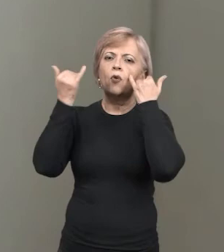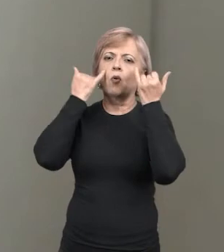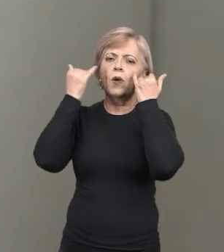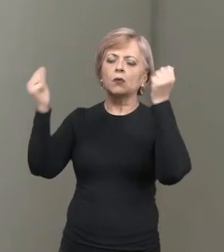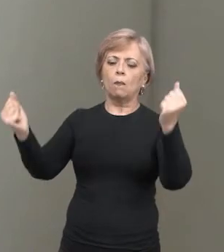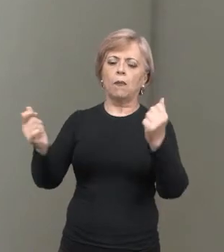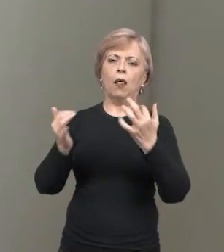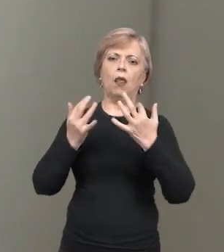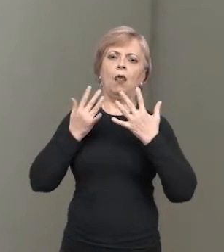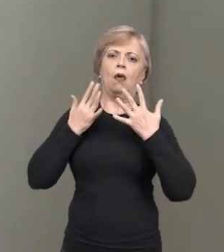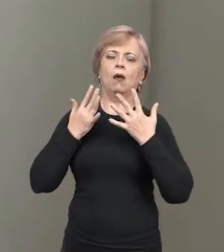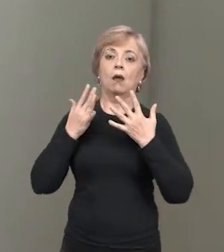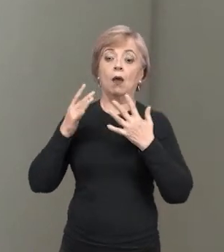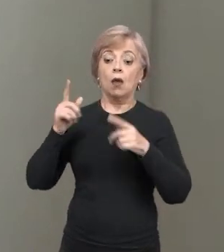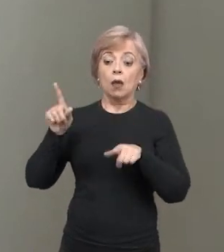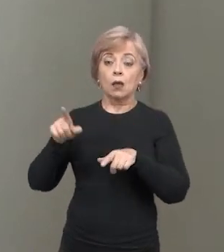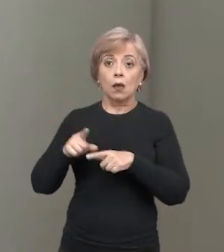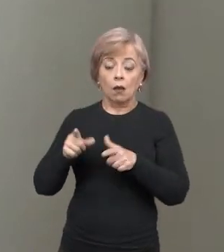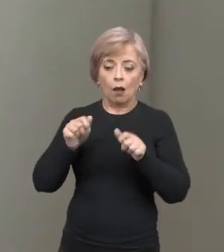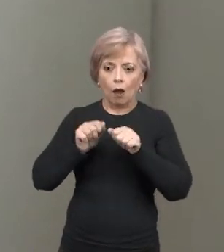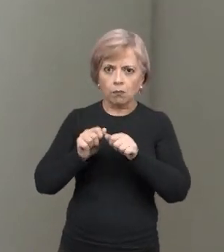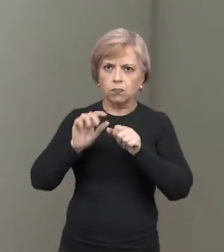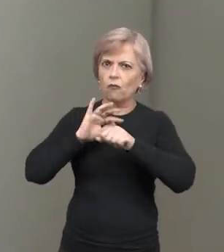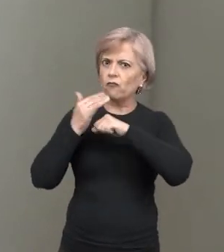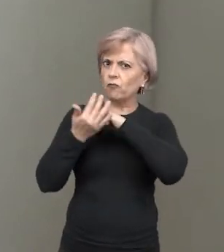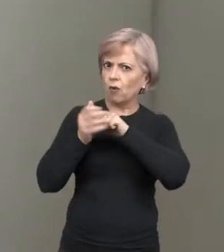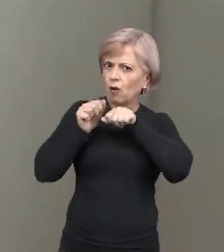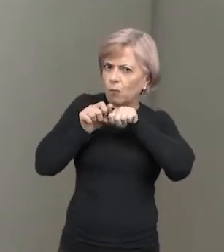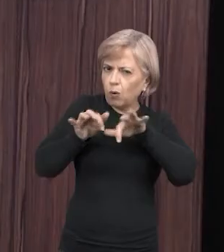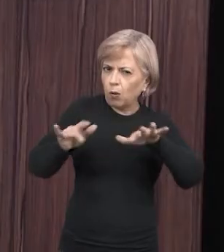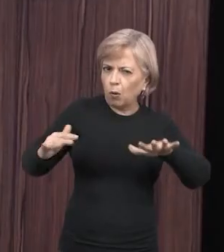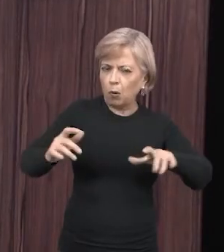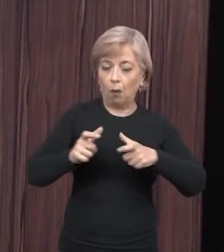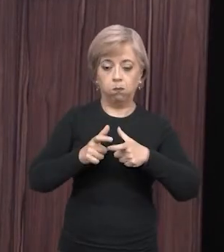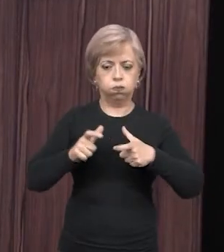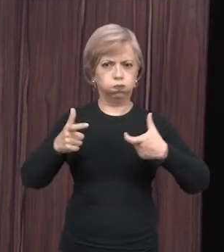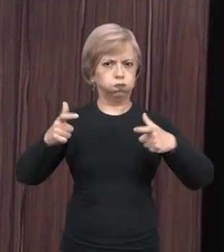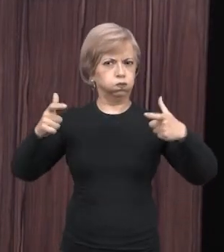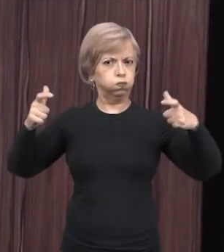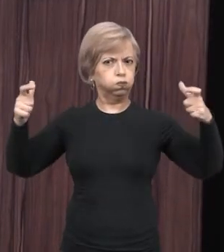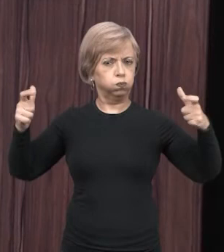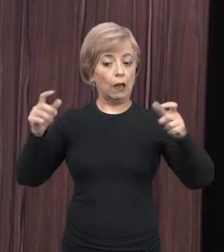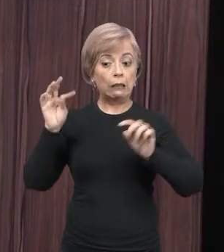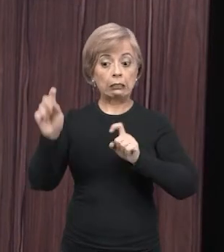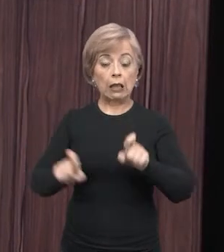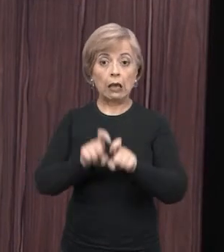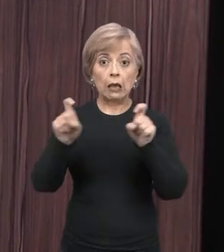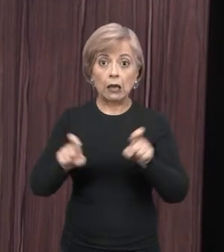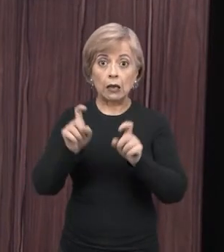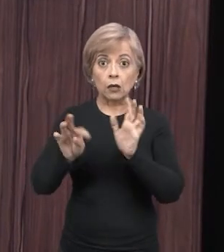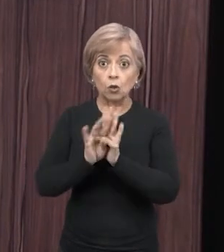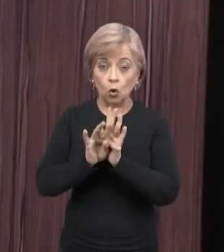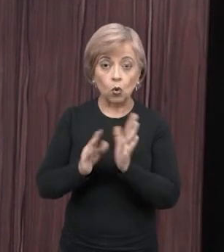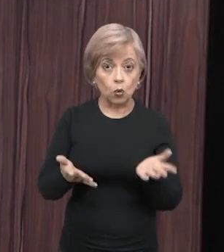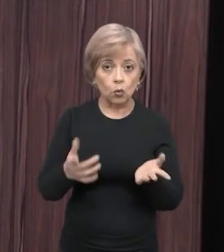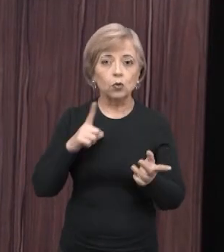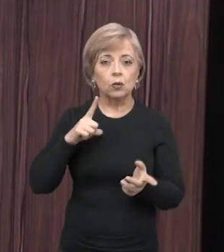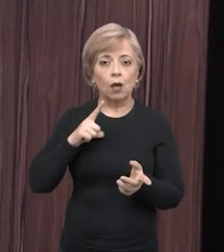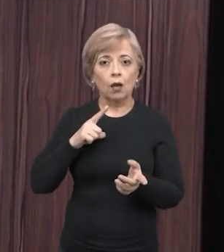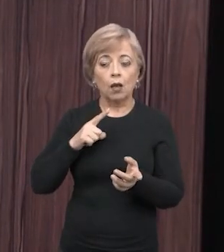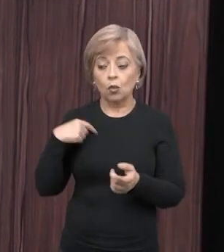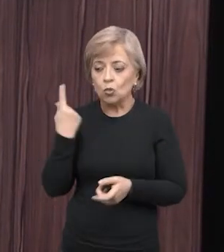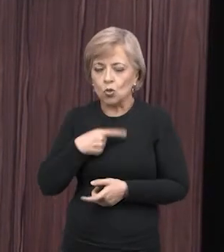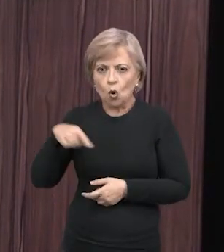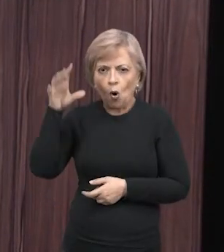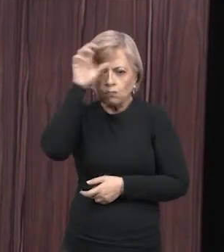também, à medida em que a pandemia se evoluiu e as fontes de tecnologia foram sendo melhor utilizadas tanto por nós, quanto